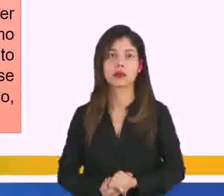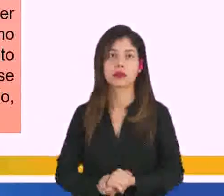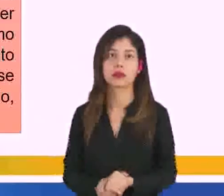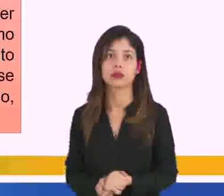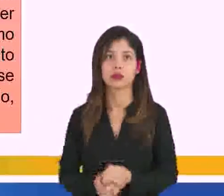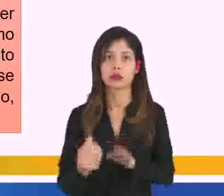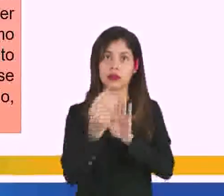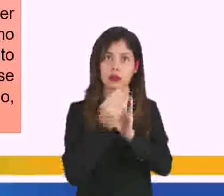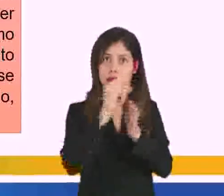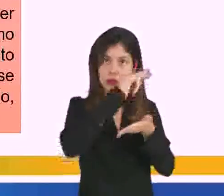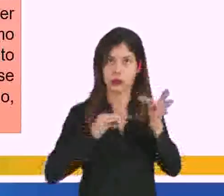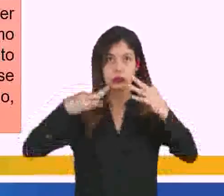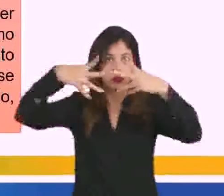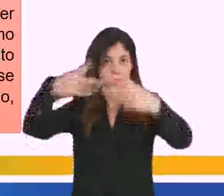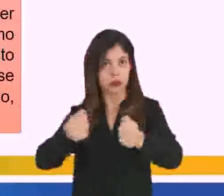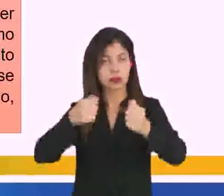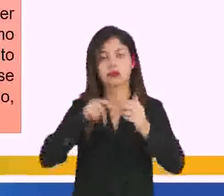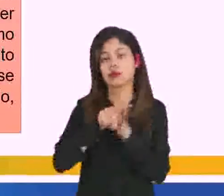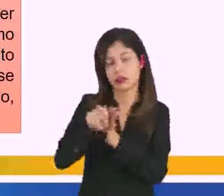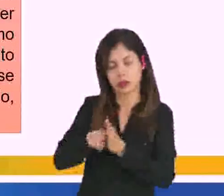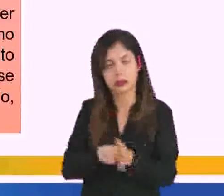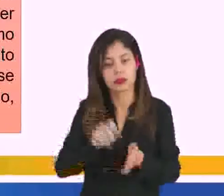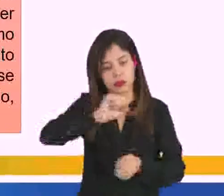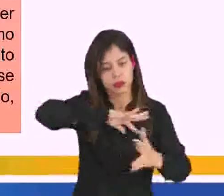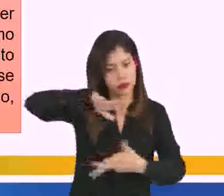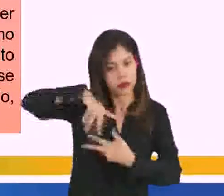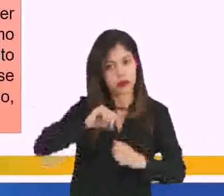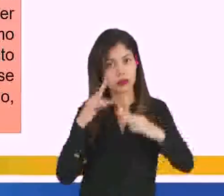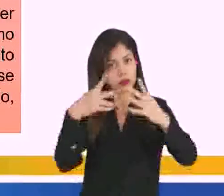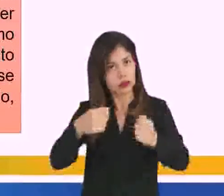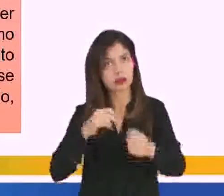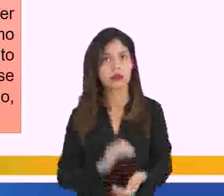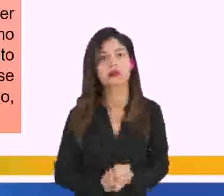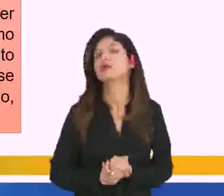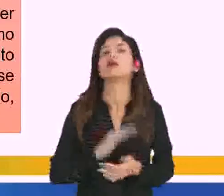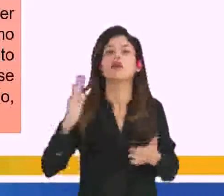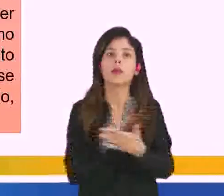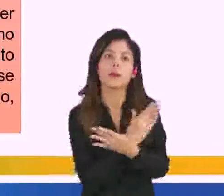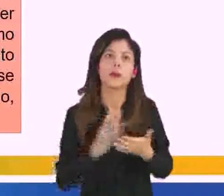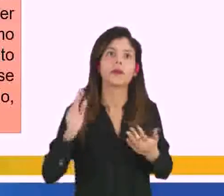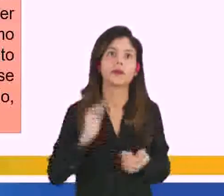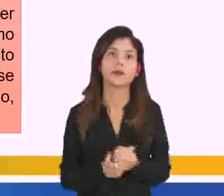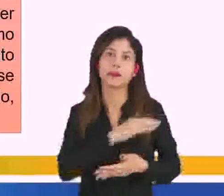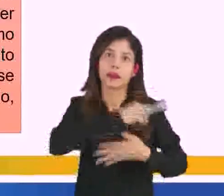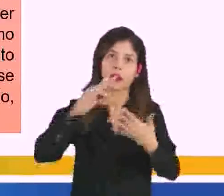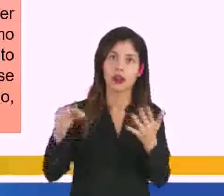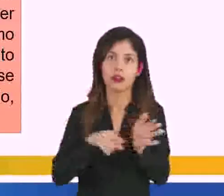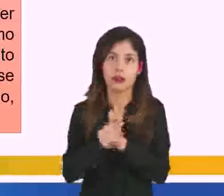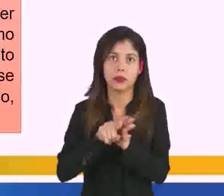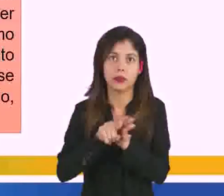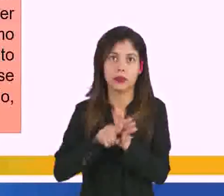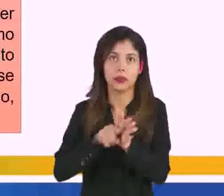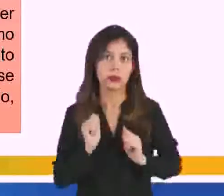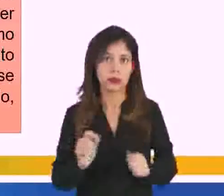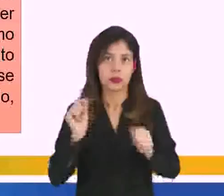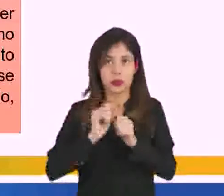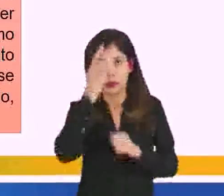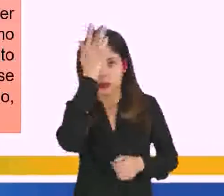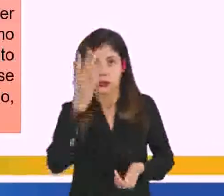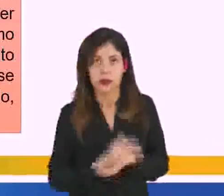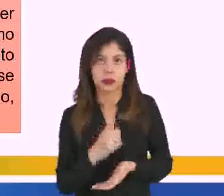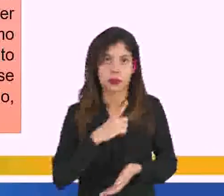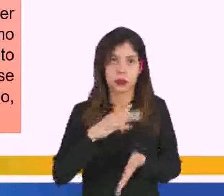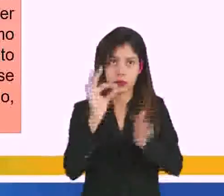probabilística uma listagem de todos os indivíduos do universo a ser pesquisado. Então, em alguns tipos de pesquisa pode ser fácil obter